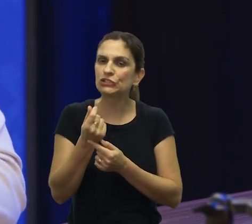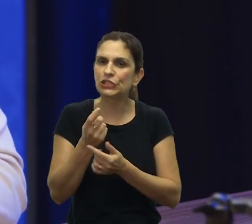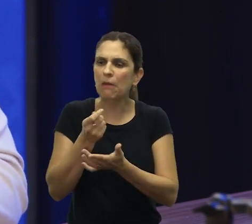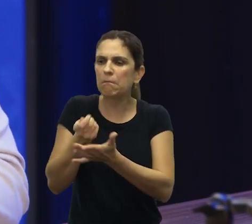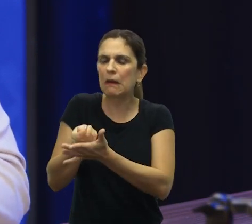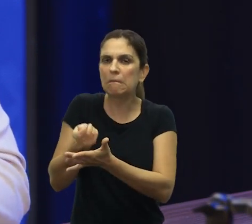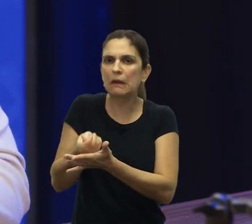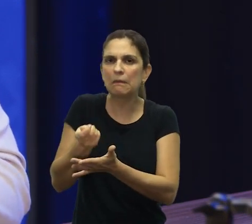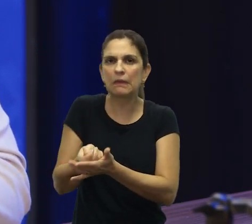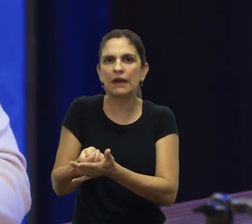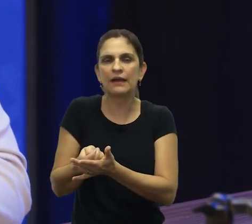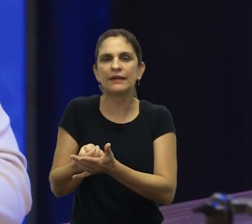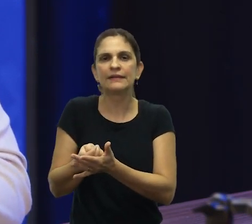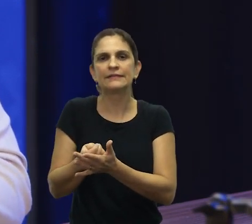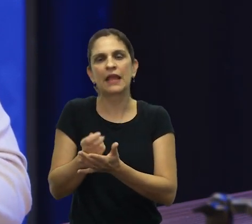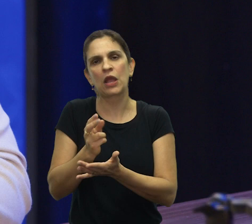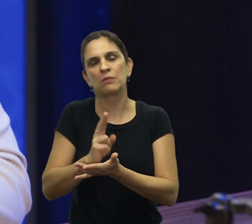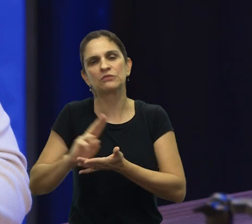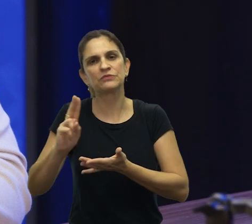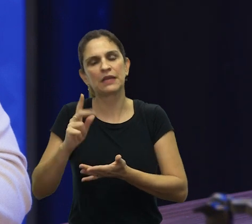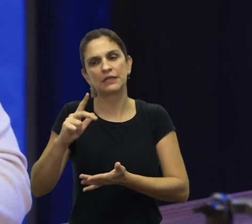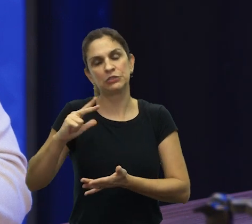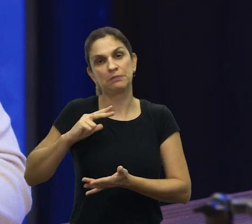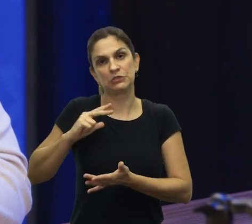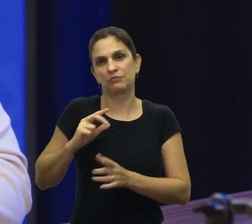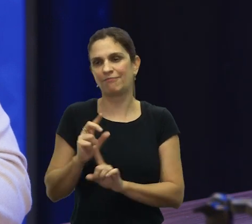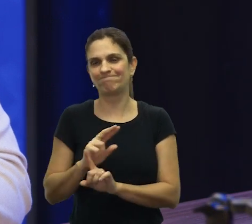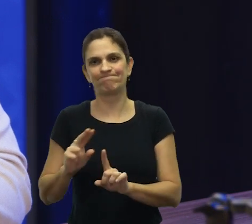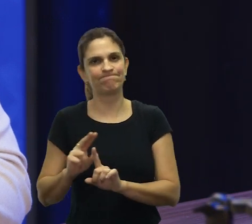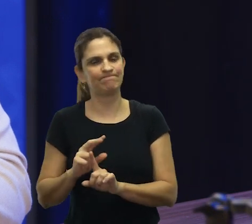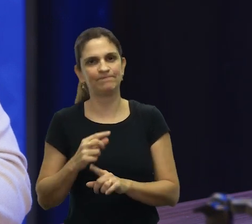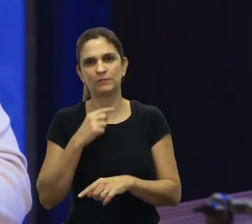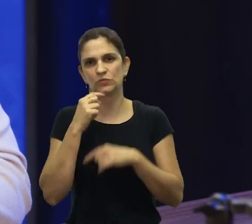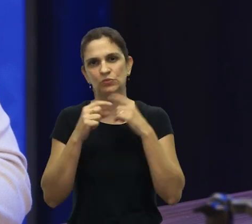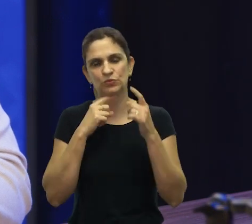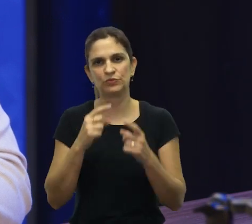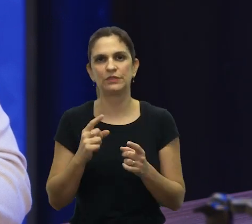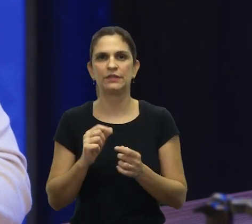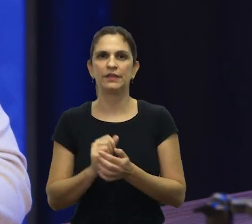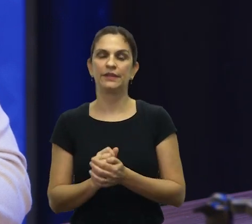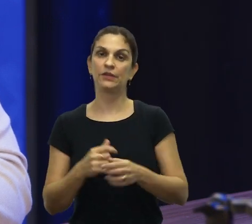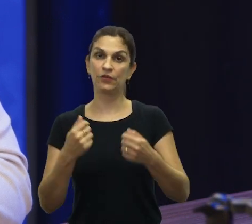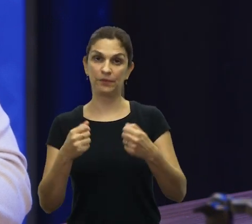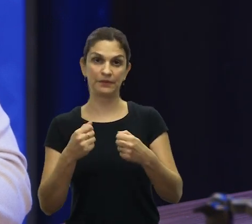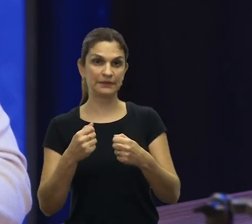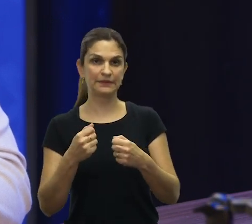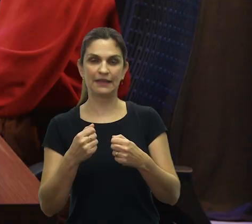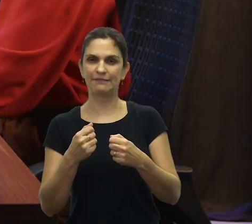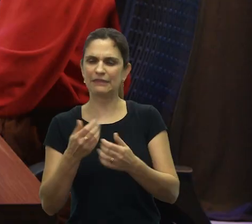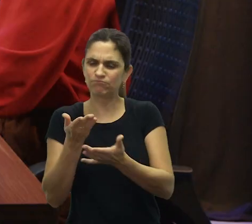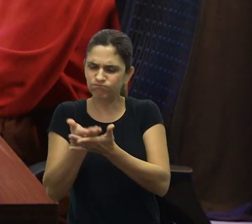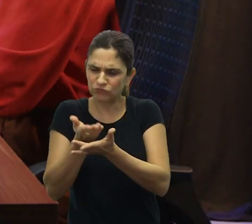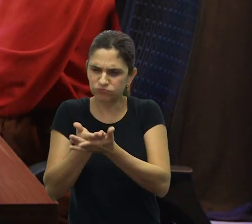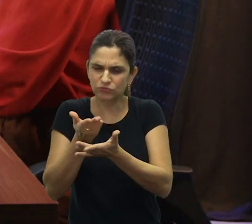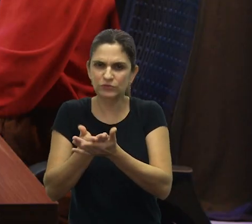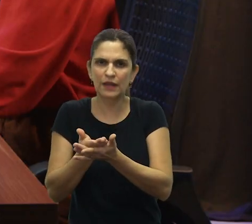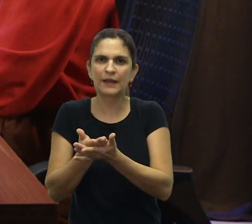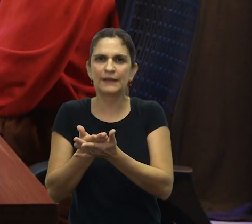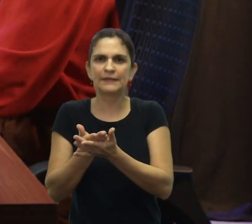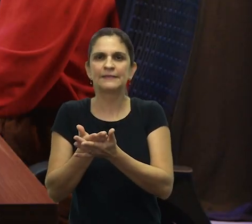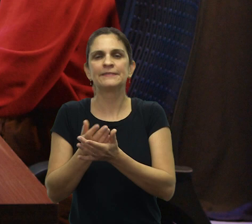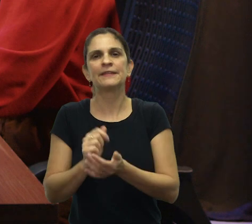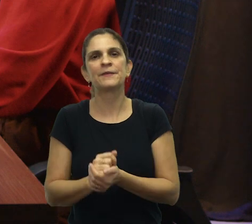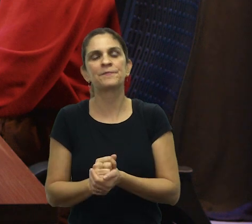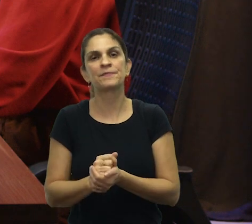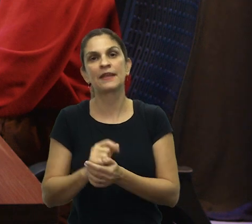uma universidade particular. Então, e para passar em medicina, você tem que estar entre os melhores. Quando a gente eu passei